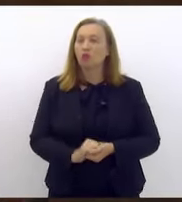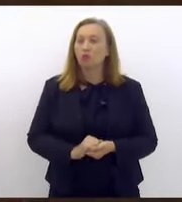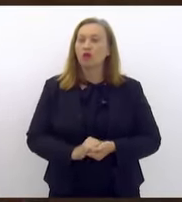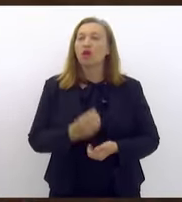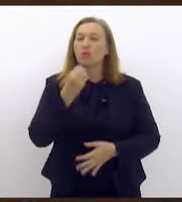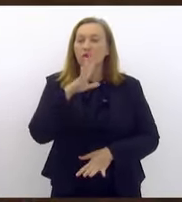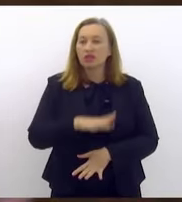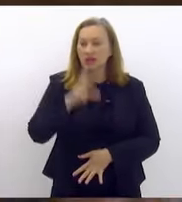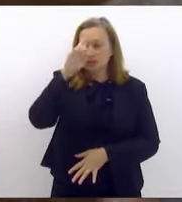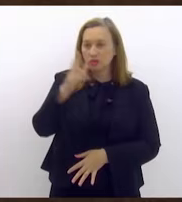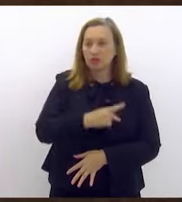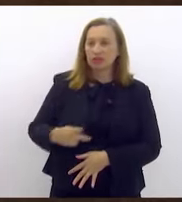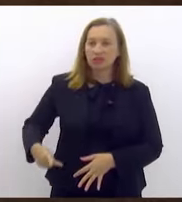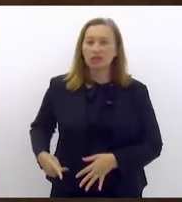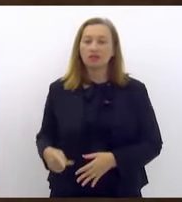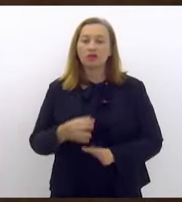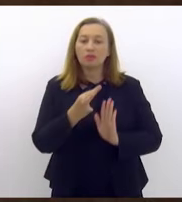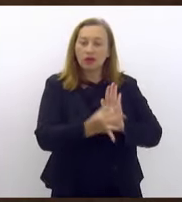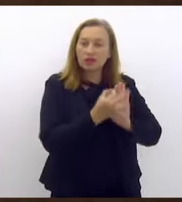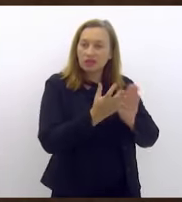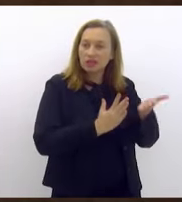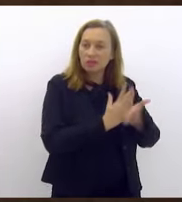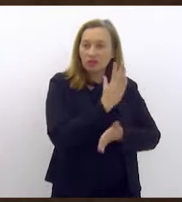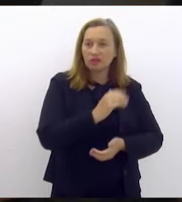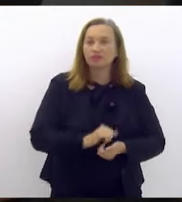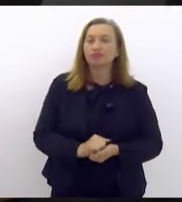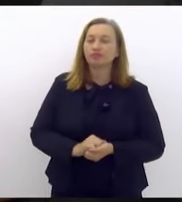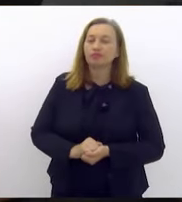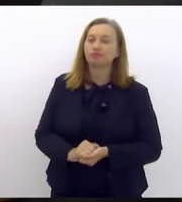Boa tarde, presidente. Parecer favorável.